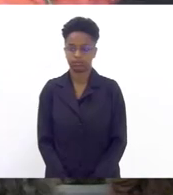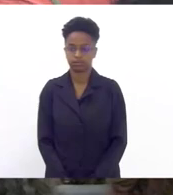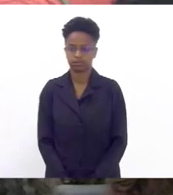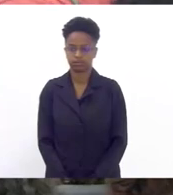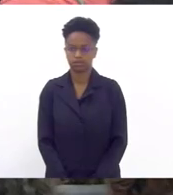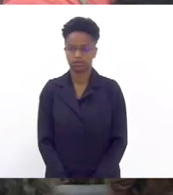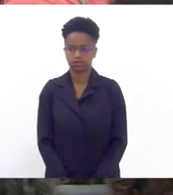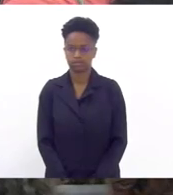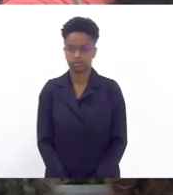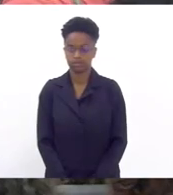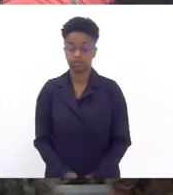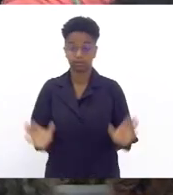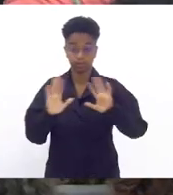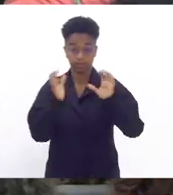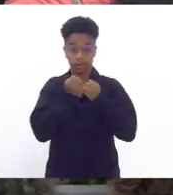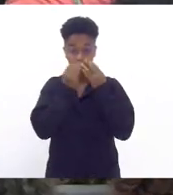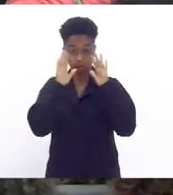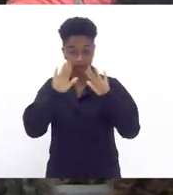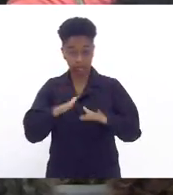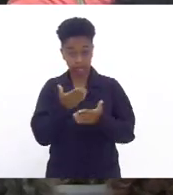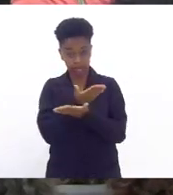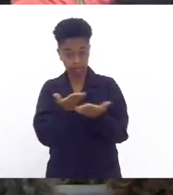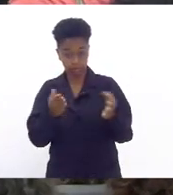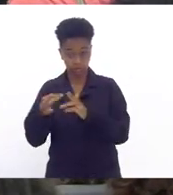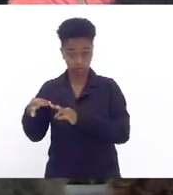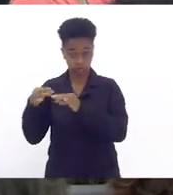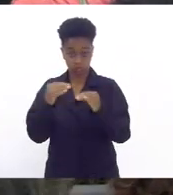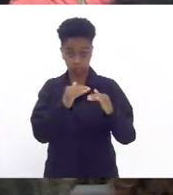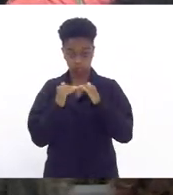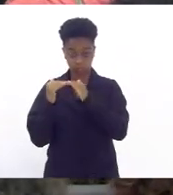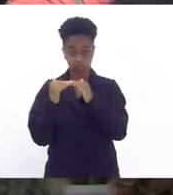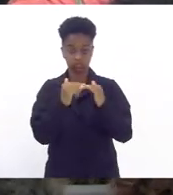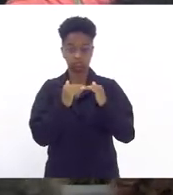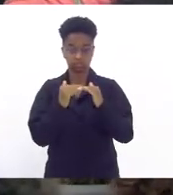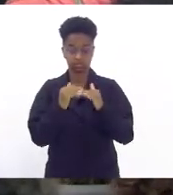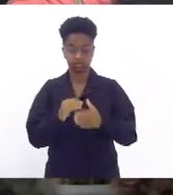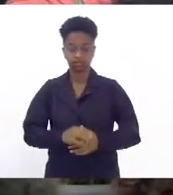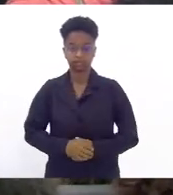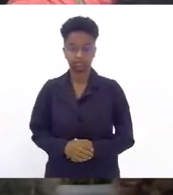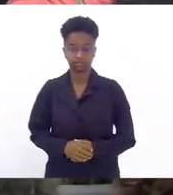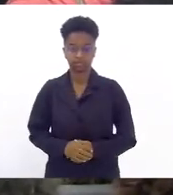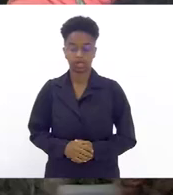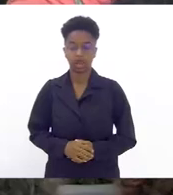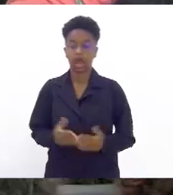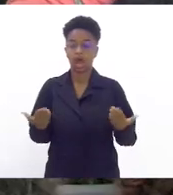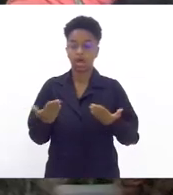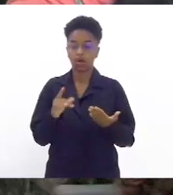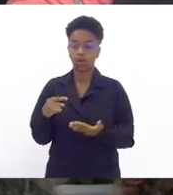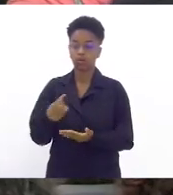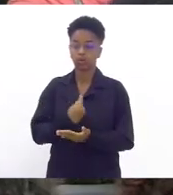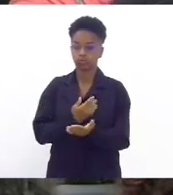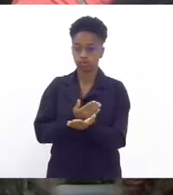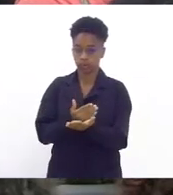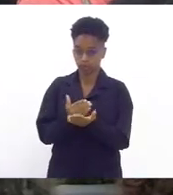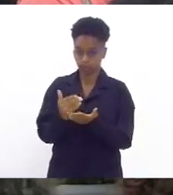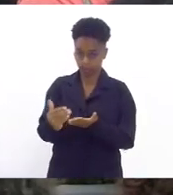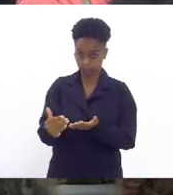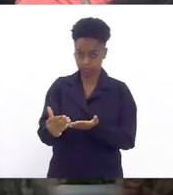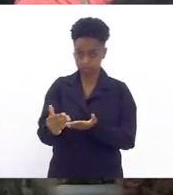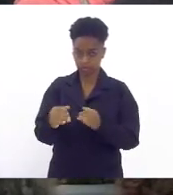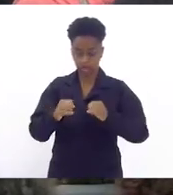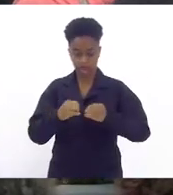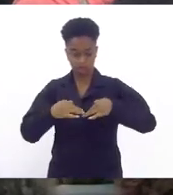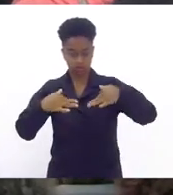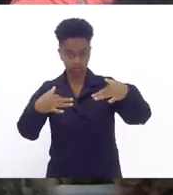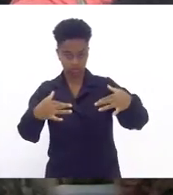Boa tarde a todos e todas e todos nós vamos dar início a audiência